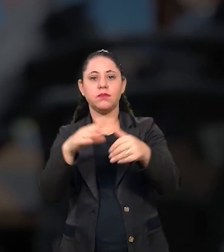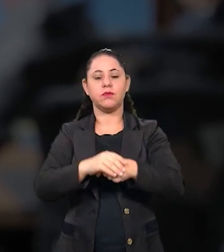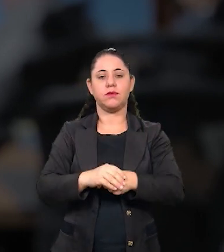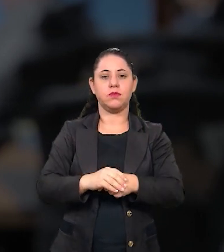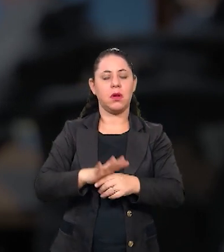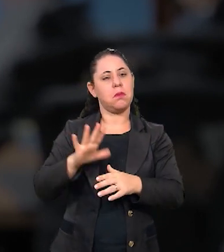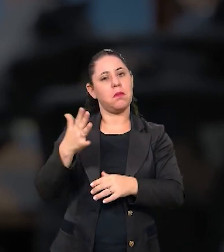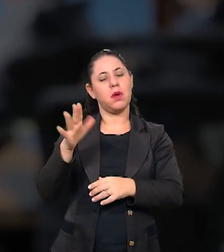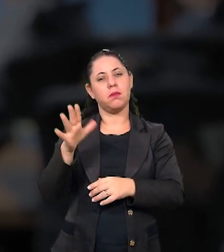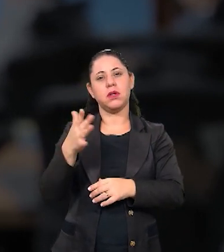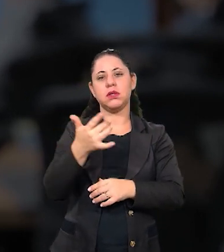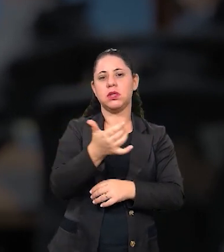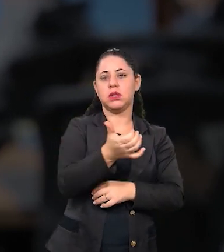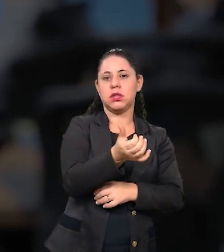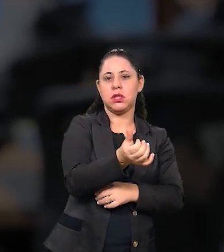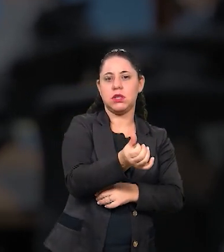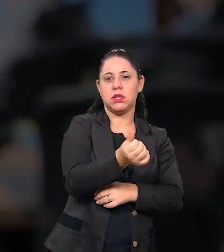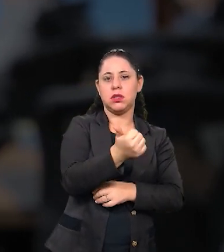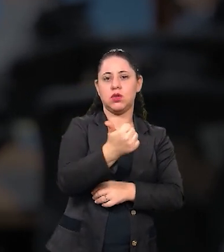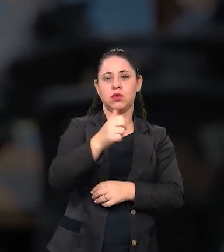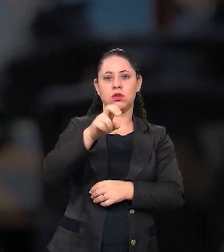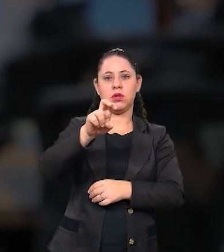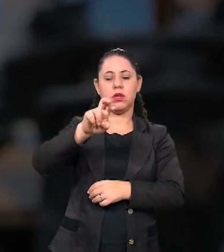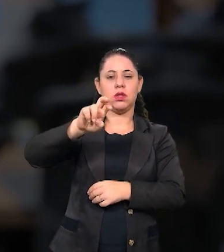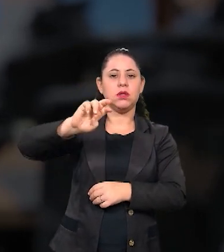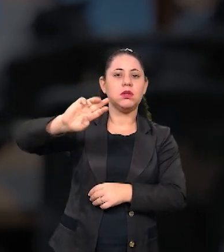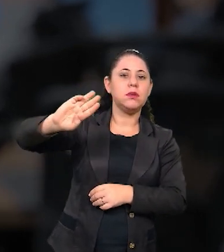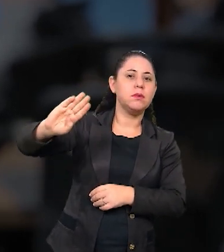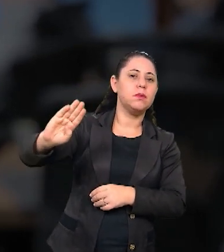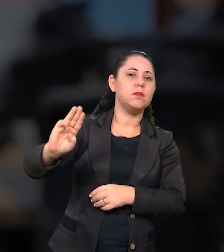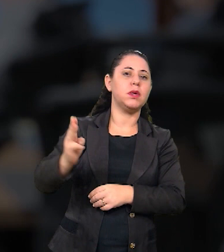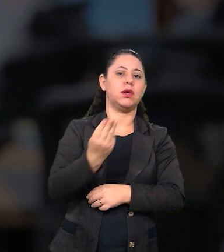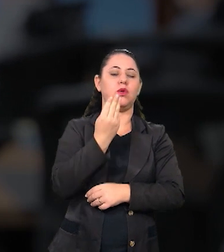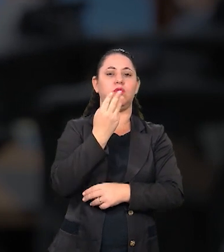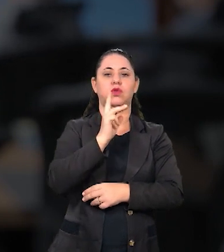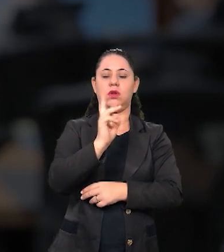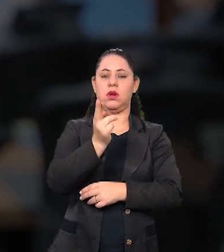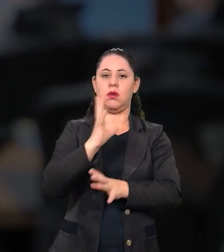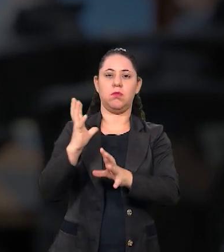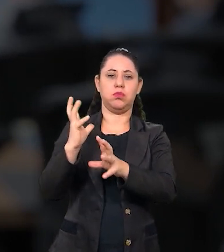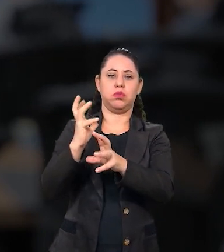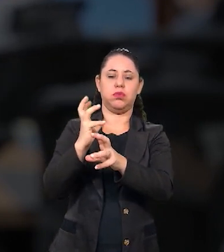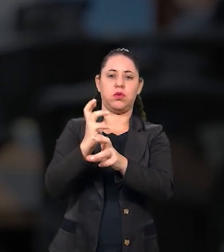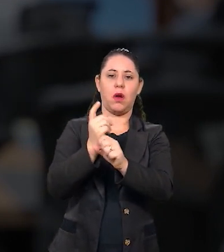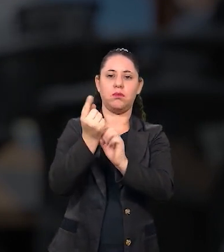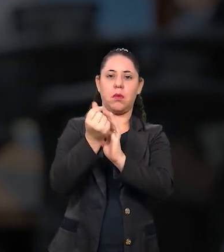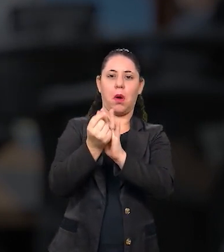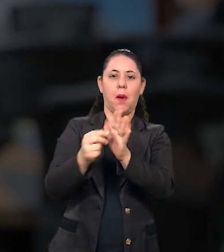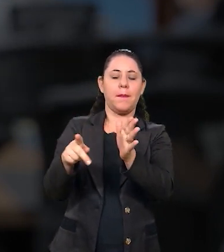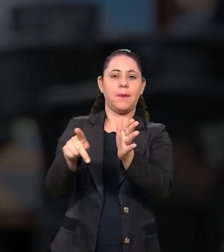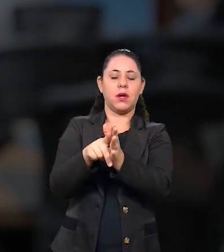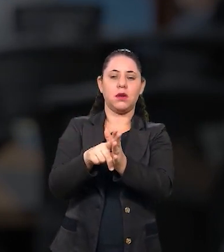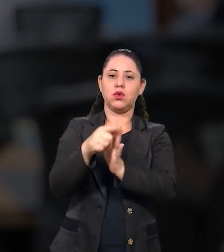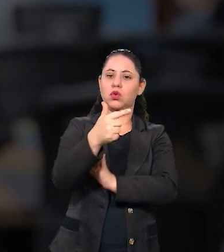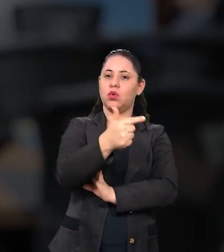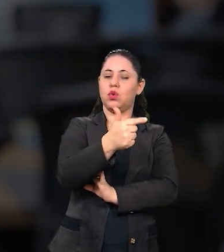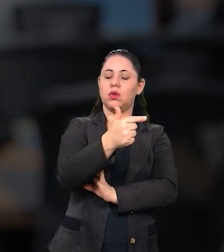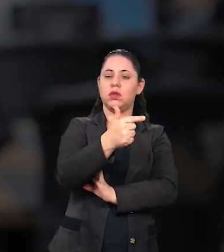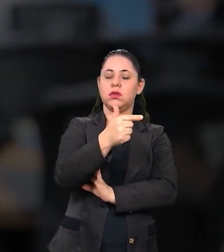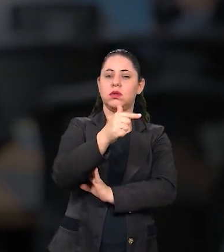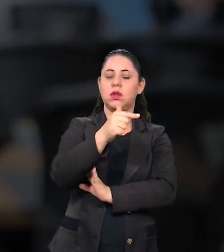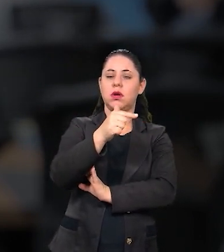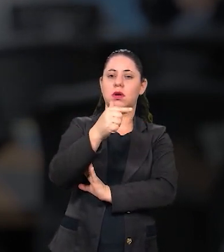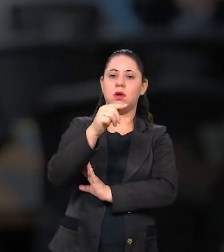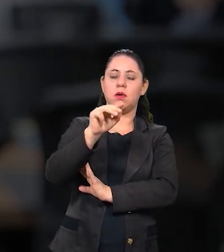correntes, em torno de 615 milhões de reais em receitas de capital e 2